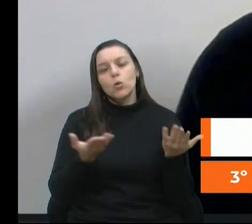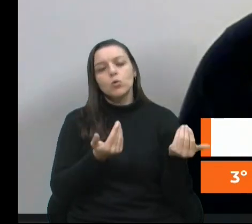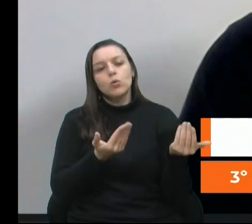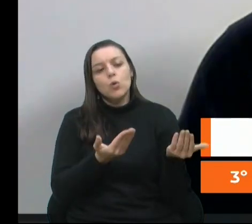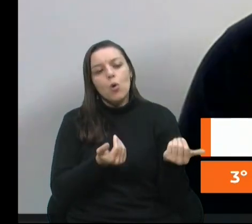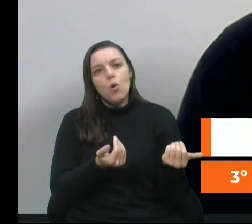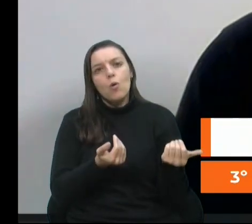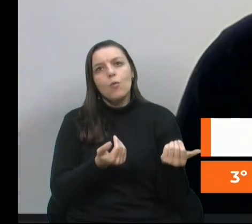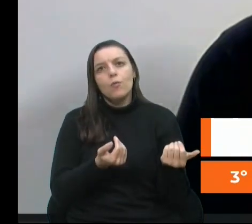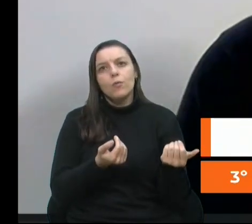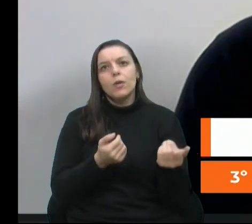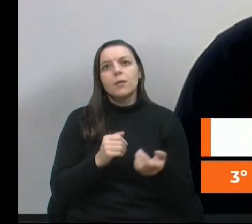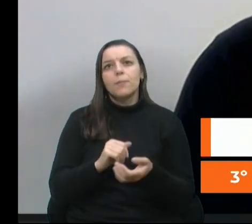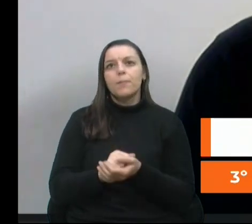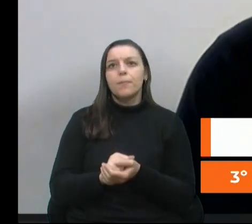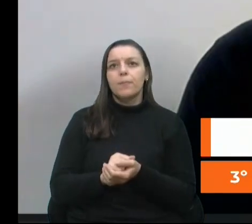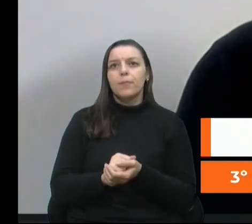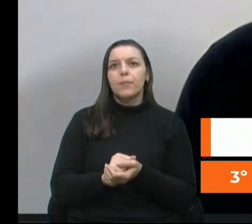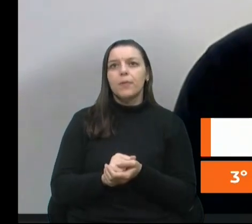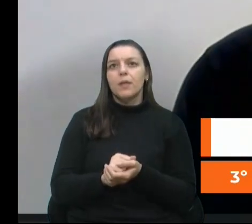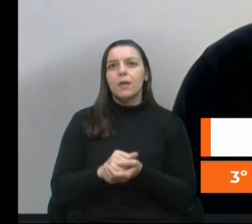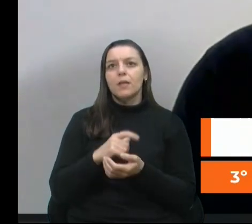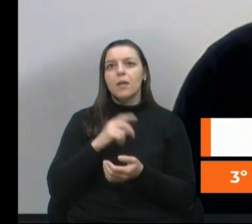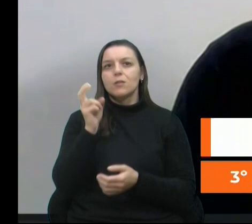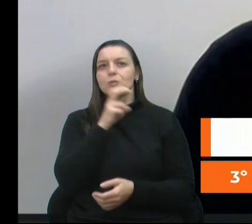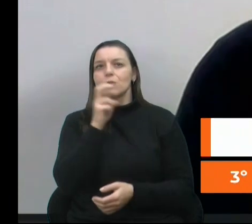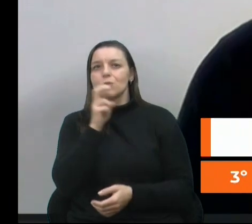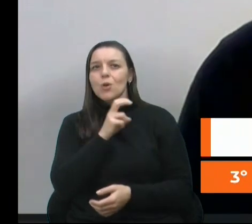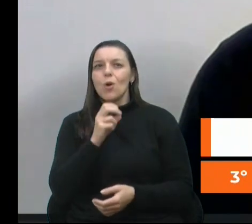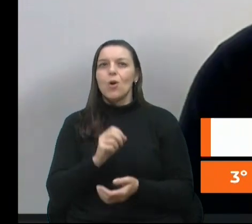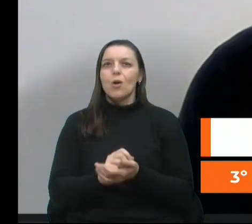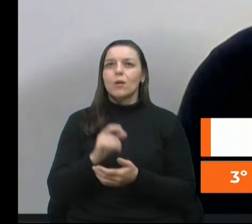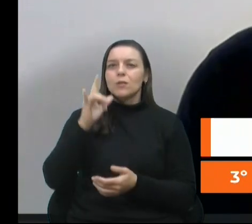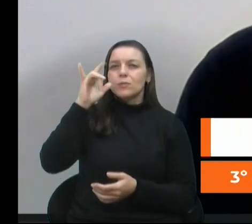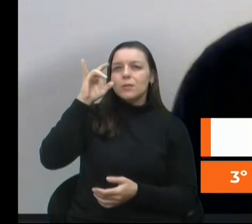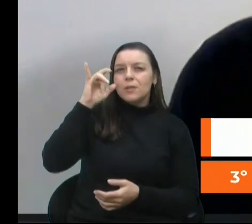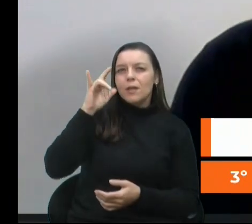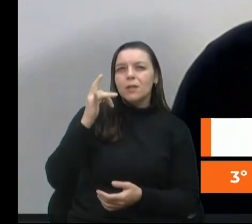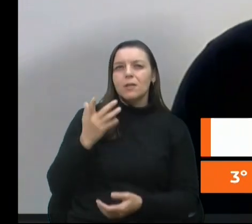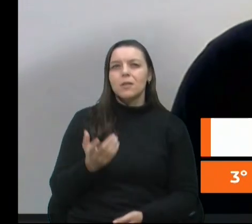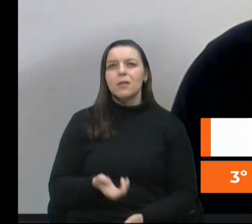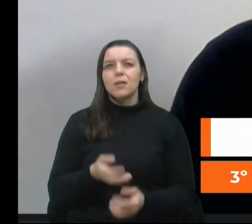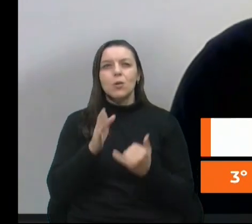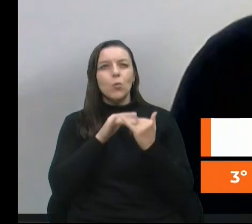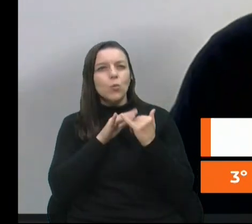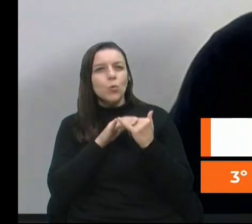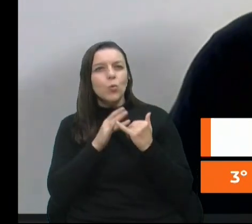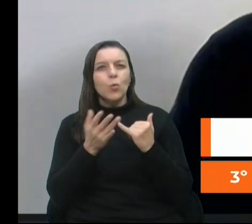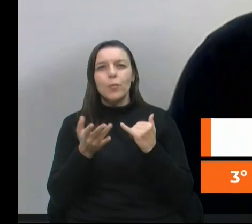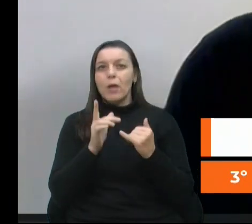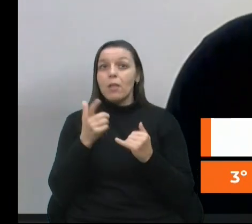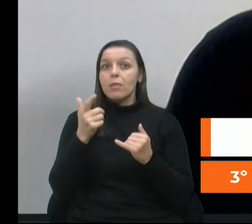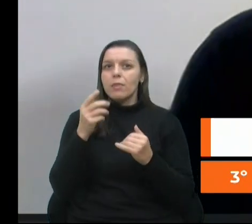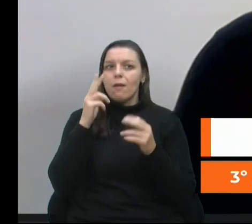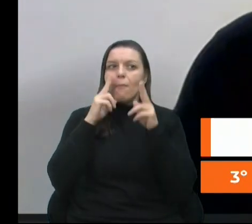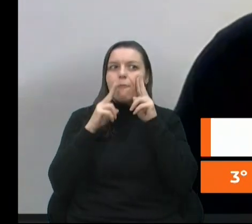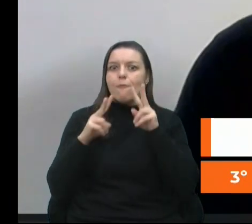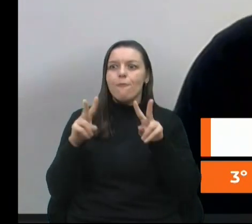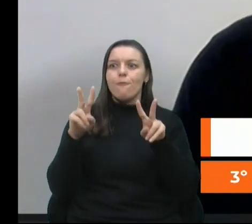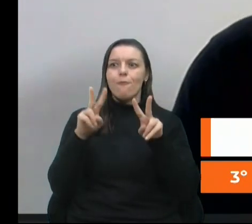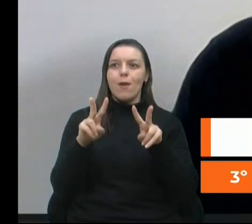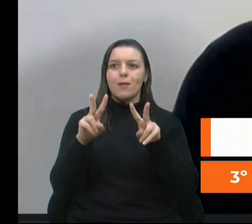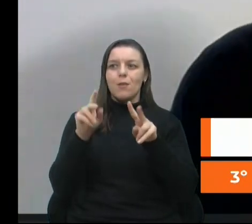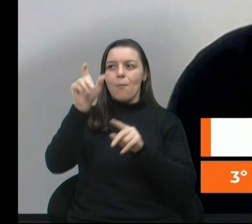Quando a jovem vai na internet olhar um TikTok, um Twitter, um Instagram, um YouTube, ele não está vendo uma